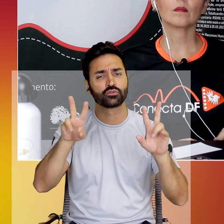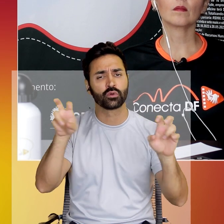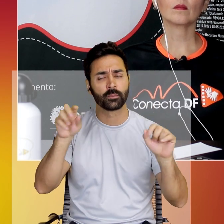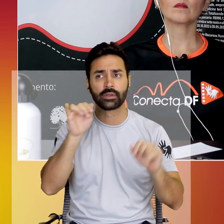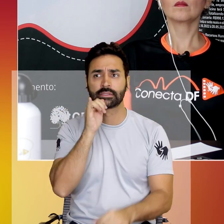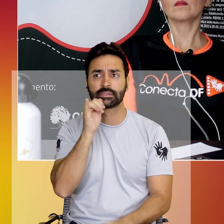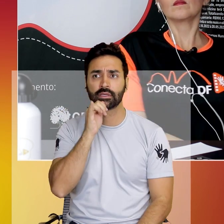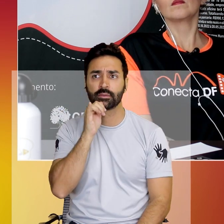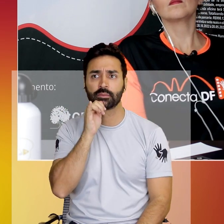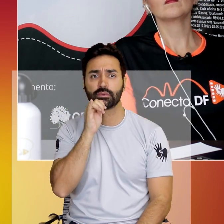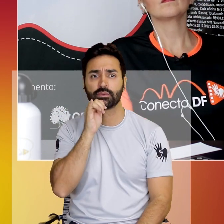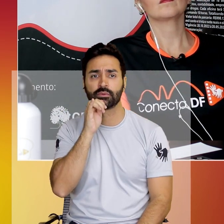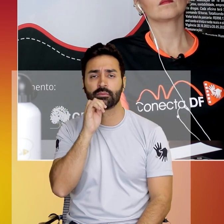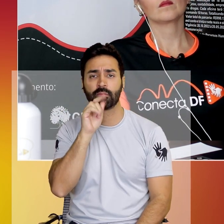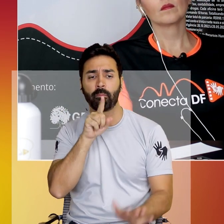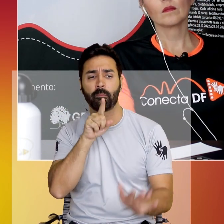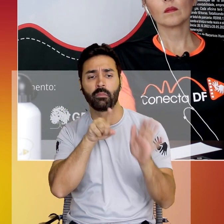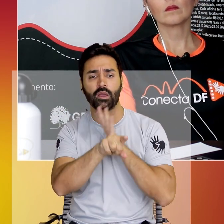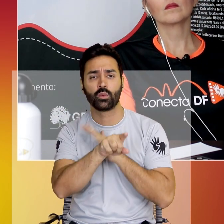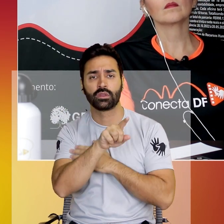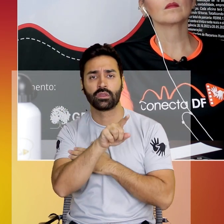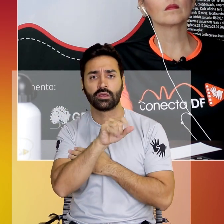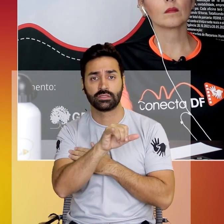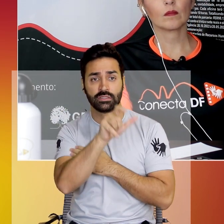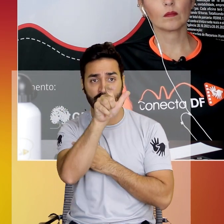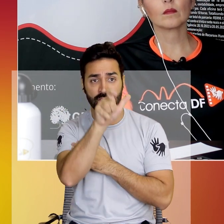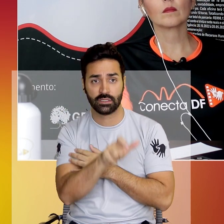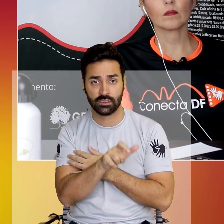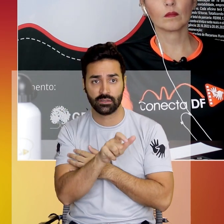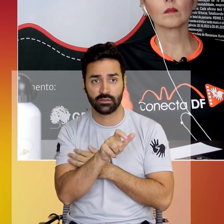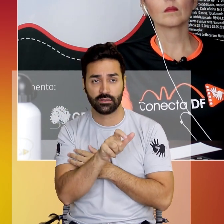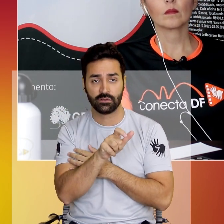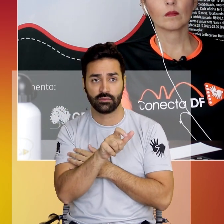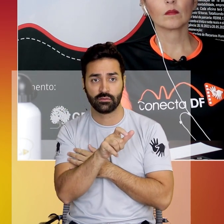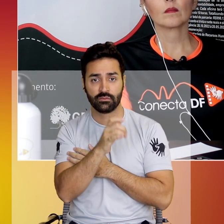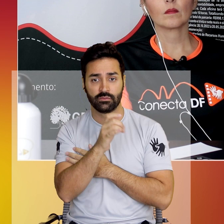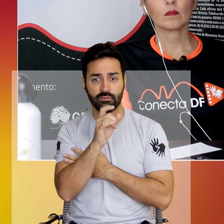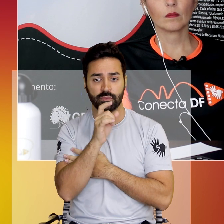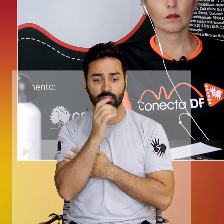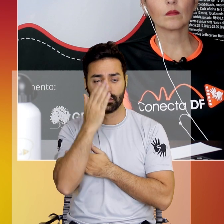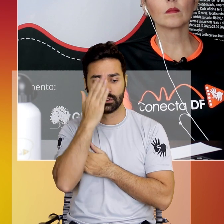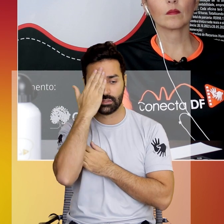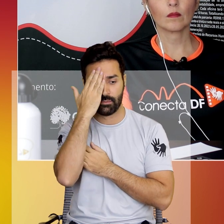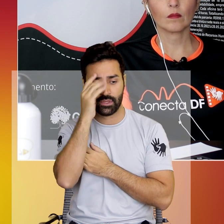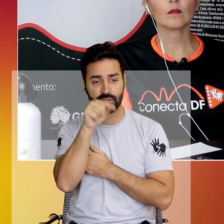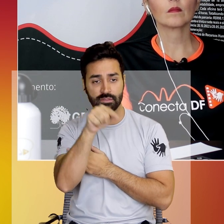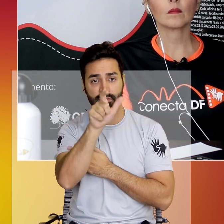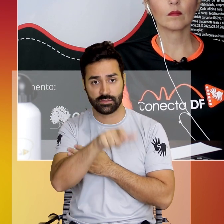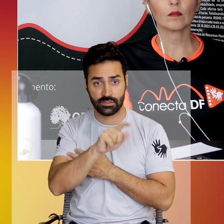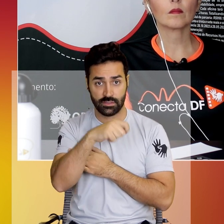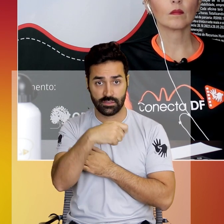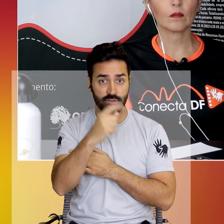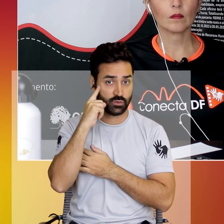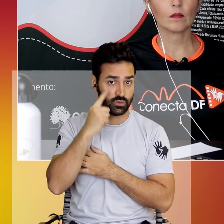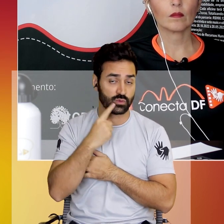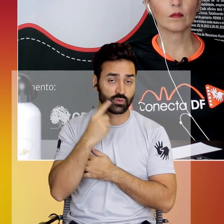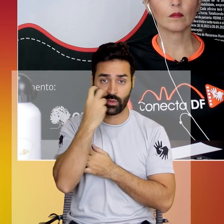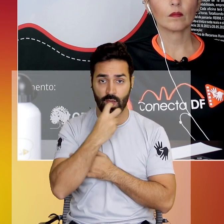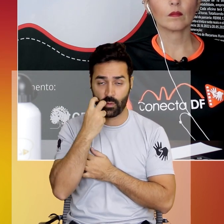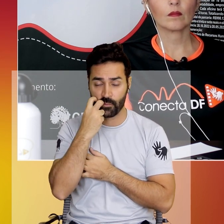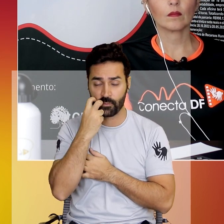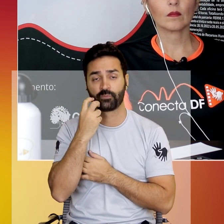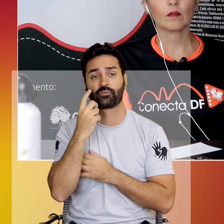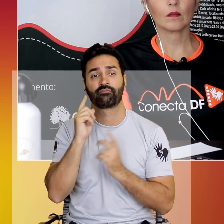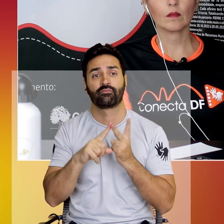de perguntar se a pessoa, para eu saber se a pessoa é surda e oralizada,